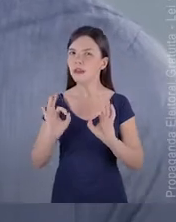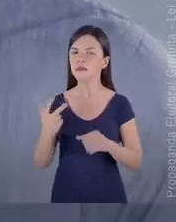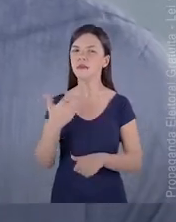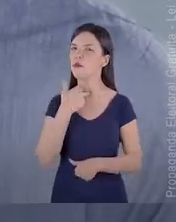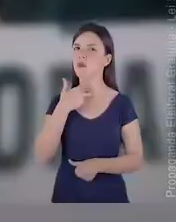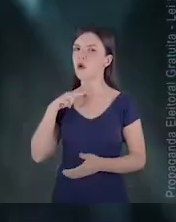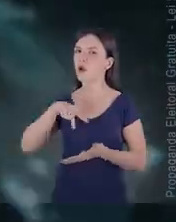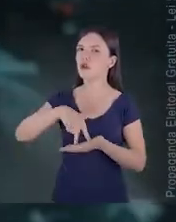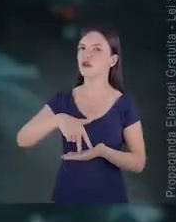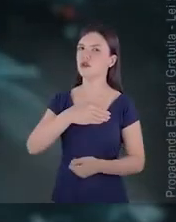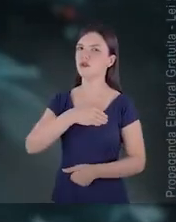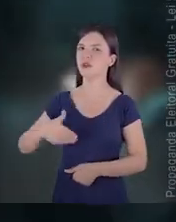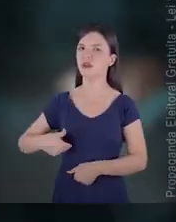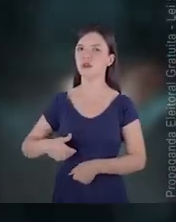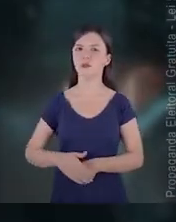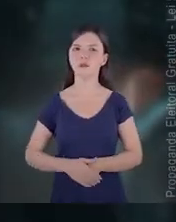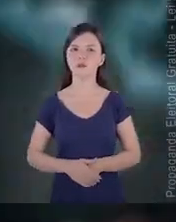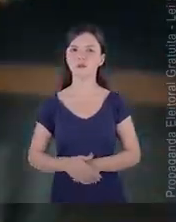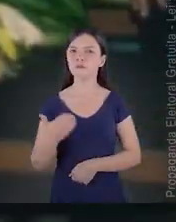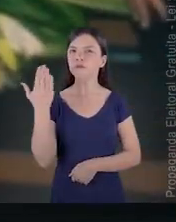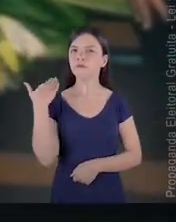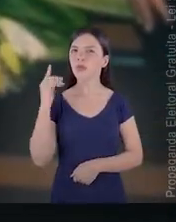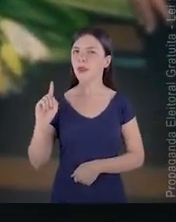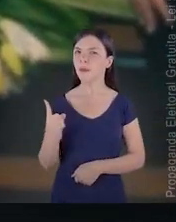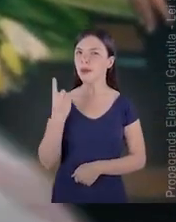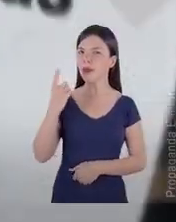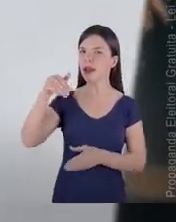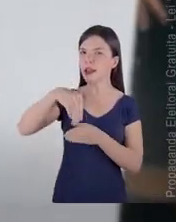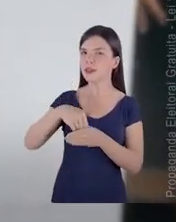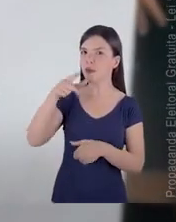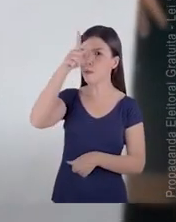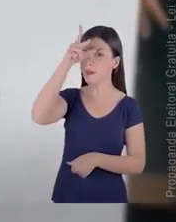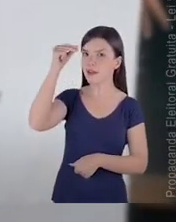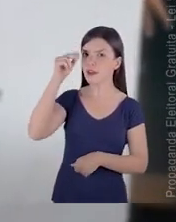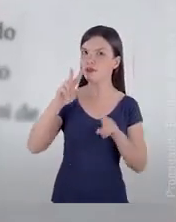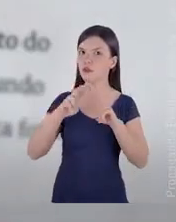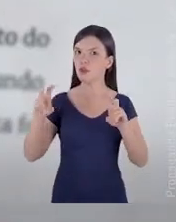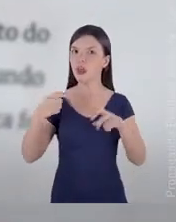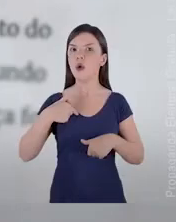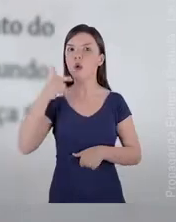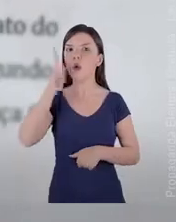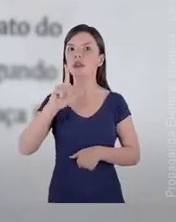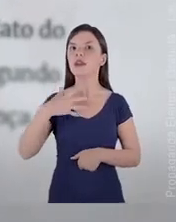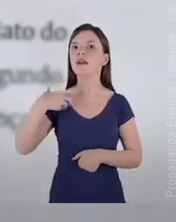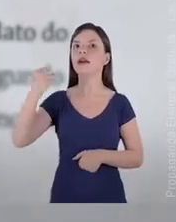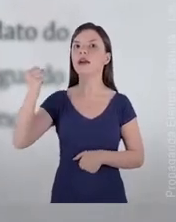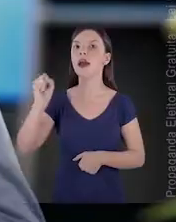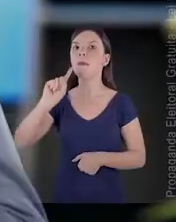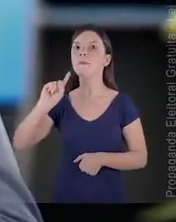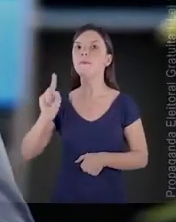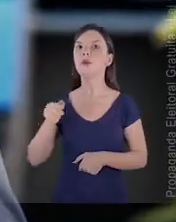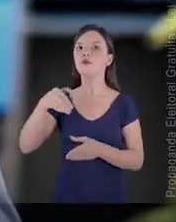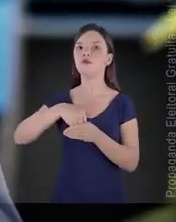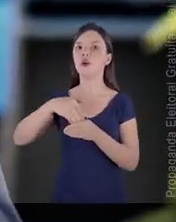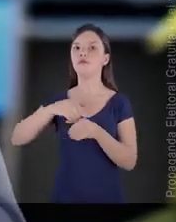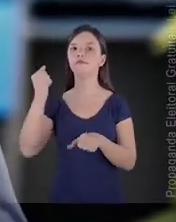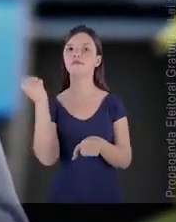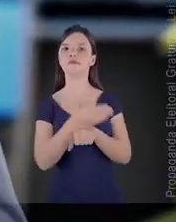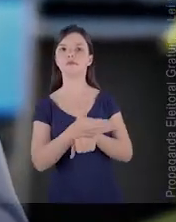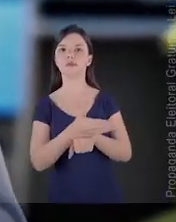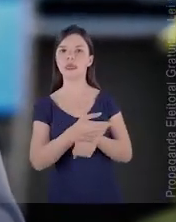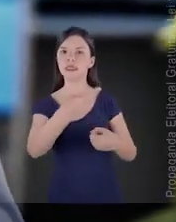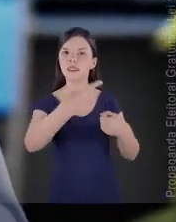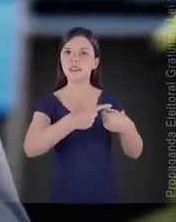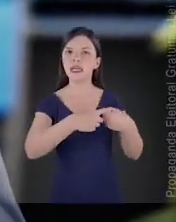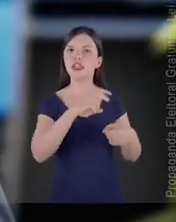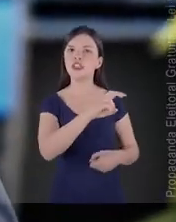merece ocupar aquele cargo. Na primeira eleição para prefeito de Florianópolis, eu ganhei com apenas 1.000 votos de diferença. Numa cidade com 500.000